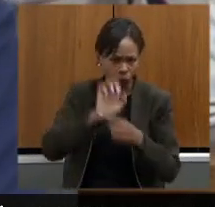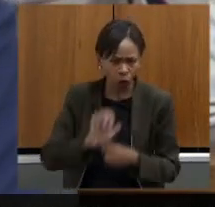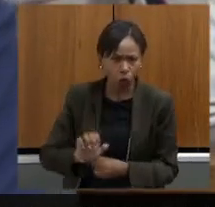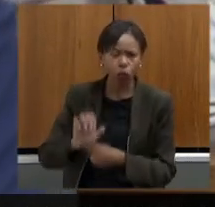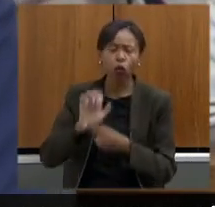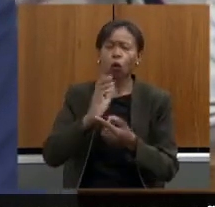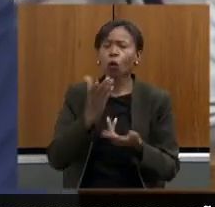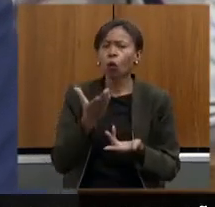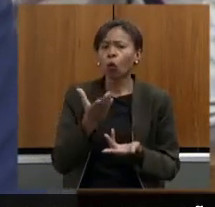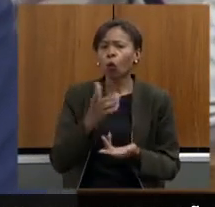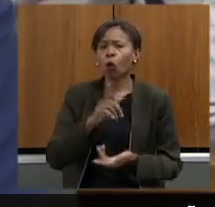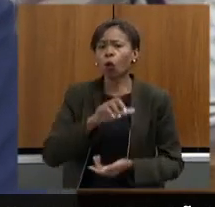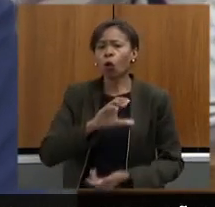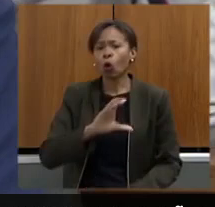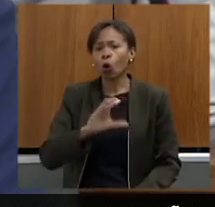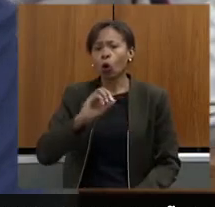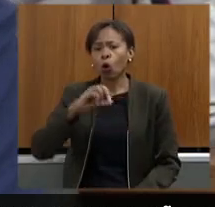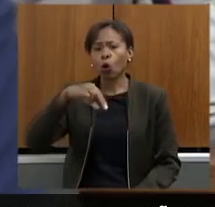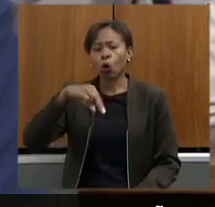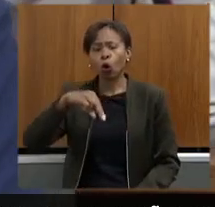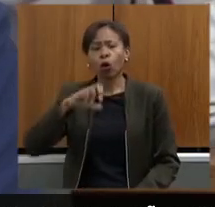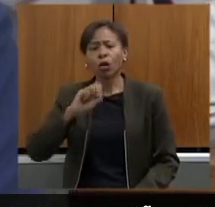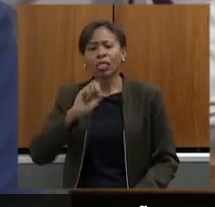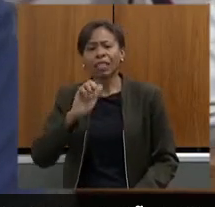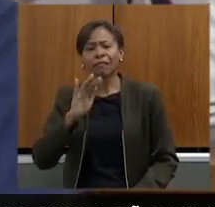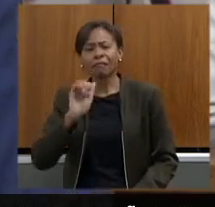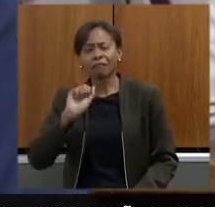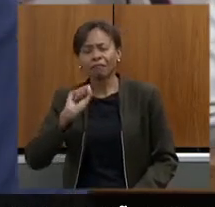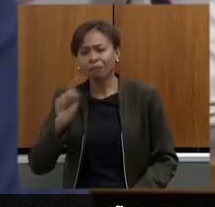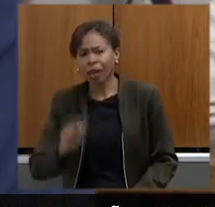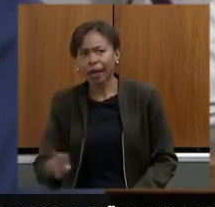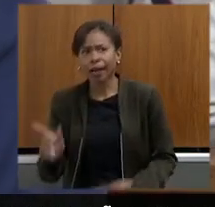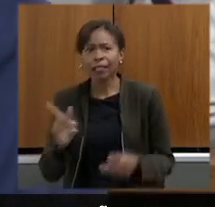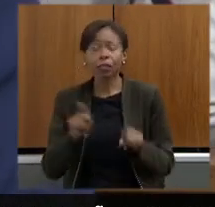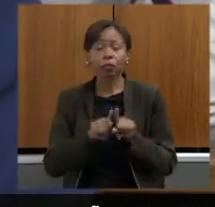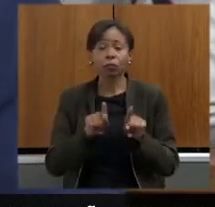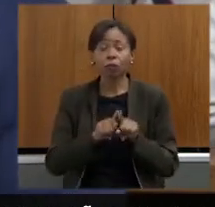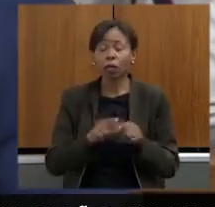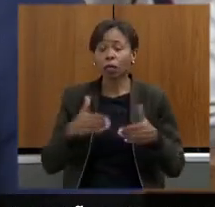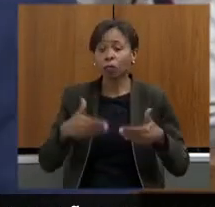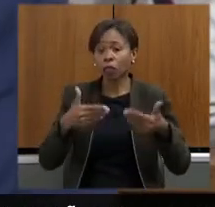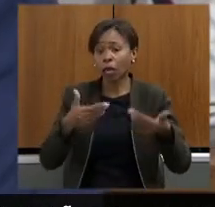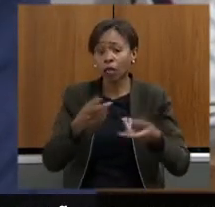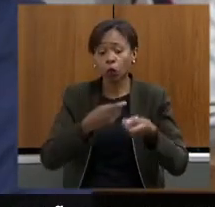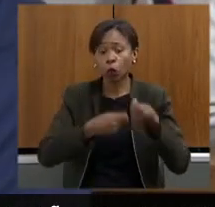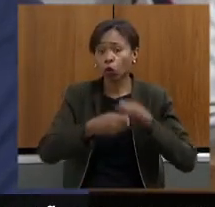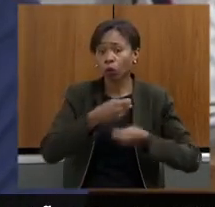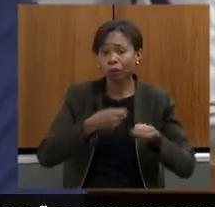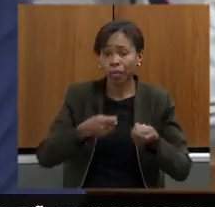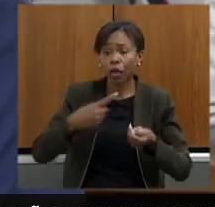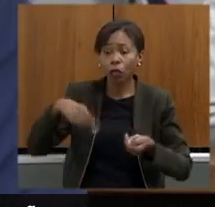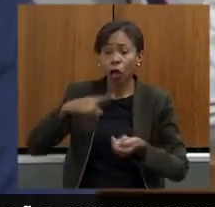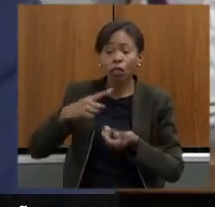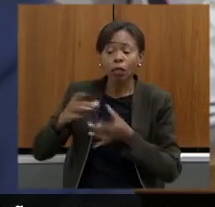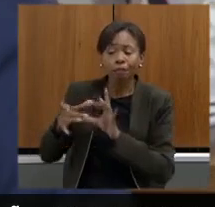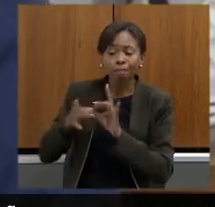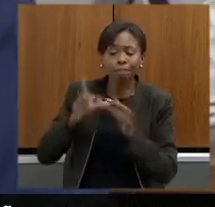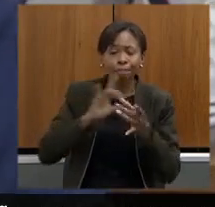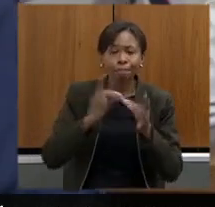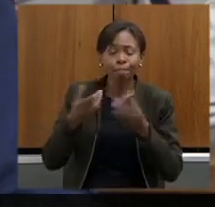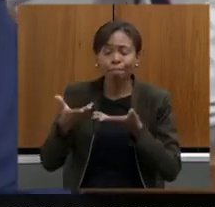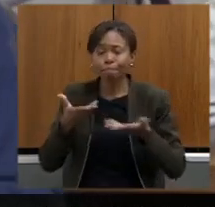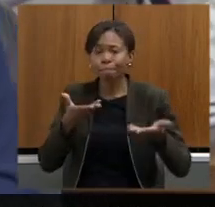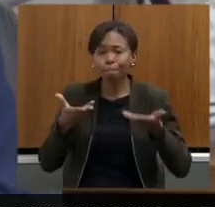conselho fazendário enfim para discussão com o governo federal com o ministério da economia sobre como ficar lá né a recomposição